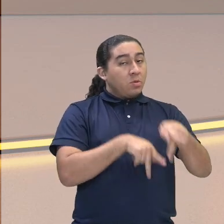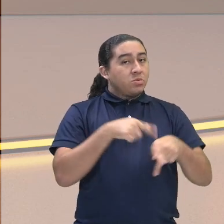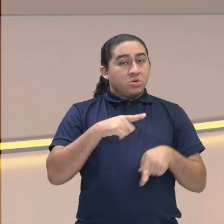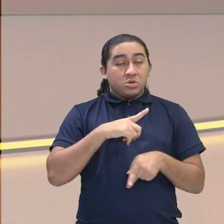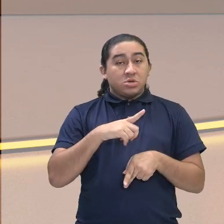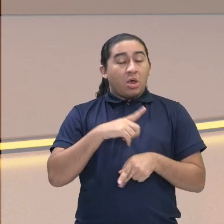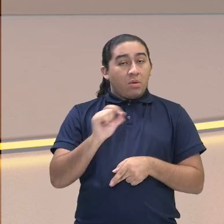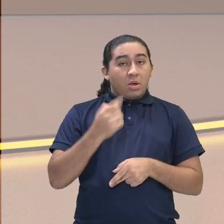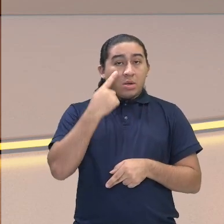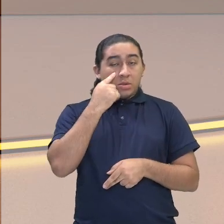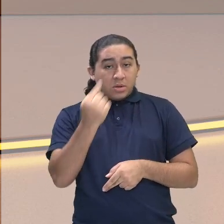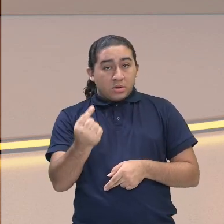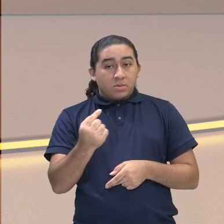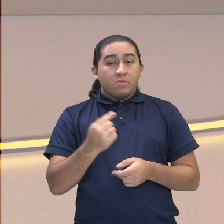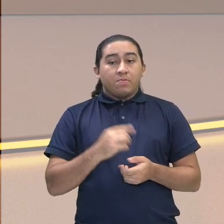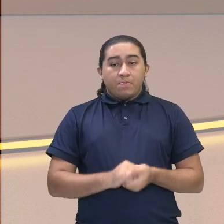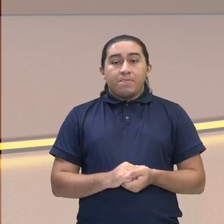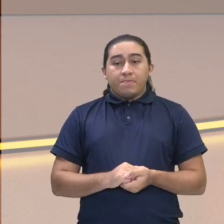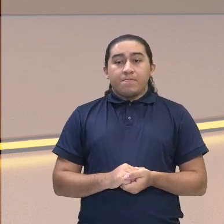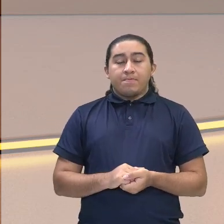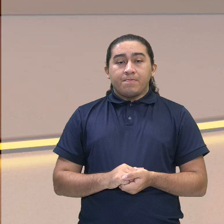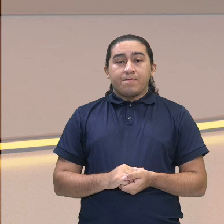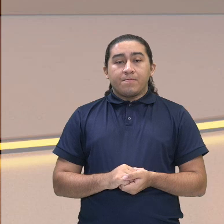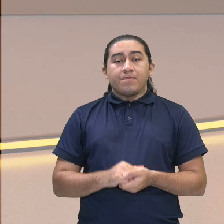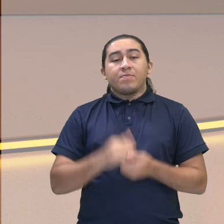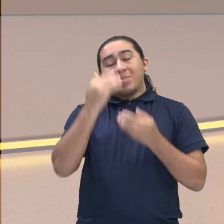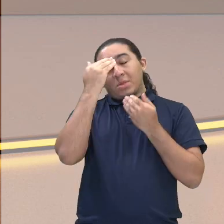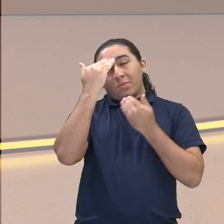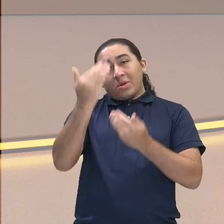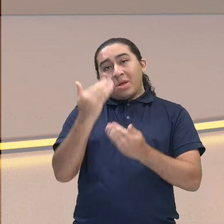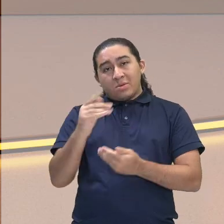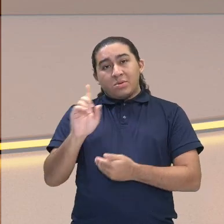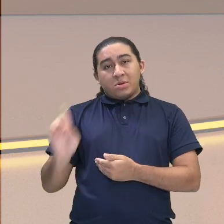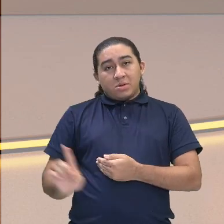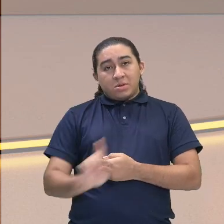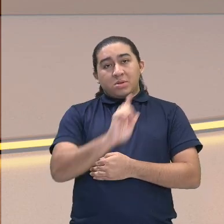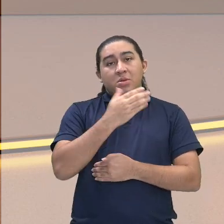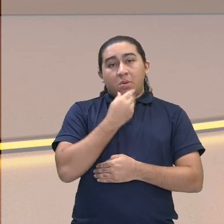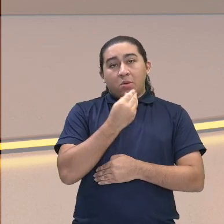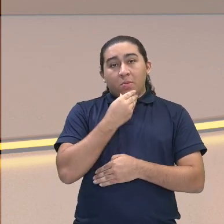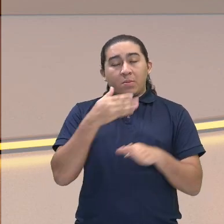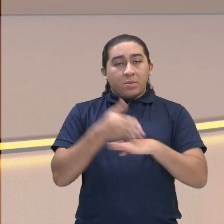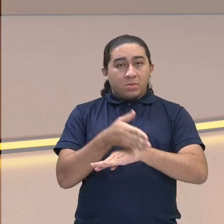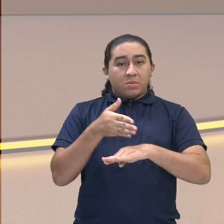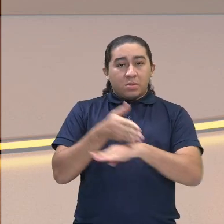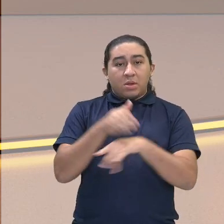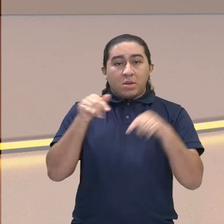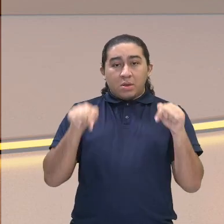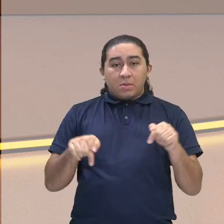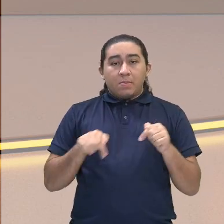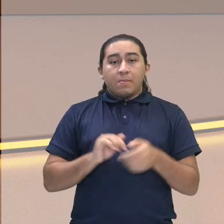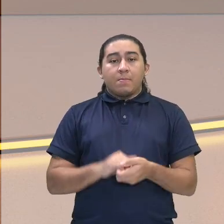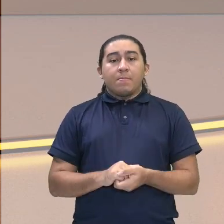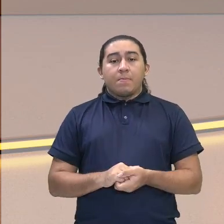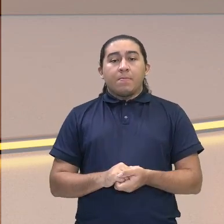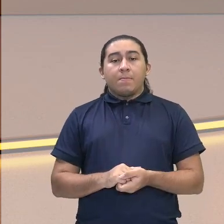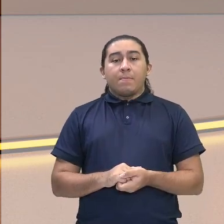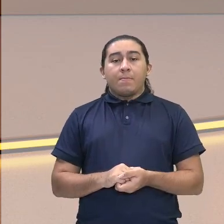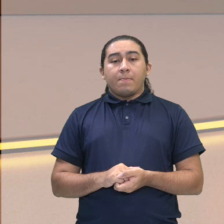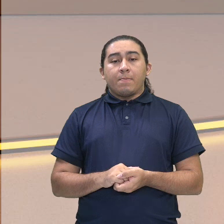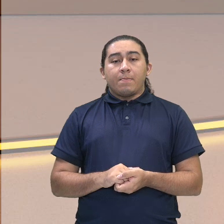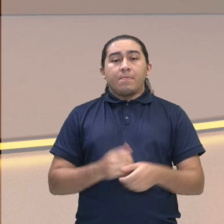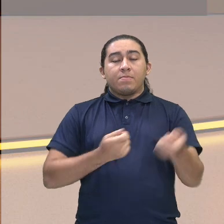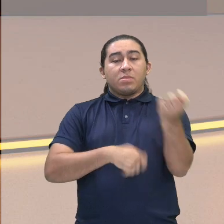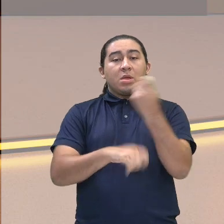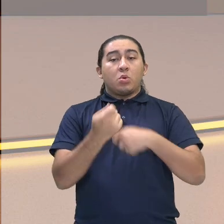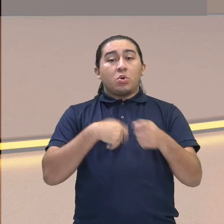inclusive. Tá bom? Então aqui, muito obrigado, Muhammad, Askia Muhammad, pela sua participação aqui com a gente. E na economia,